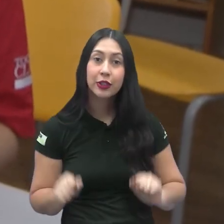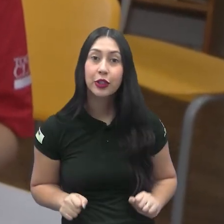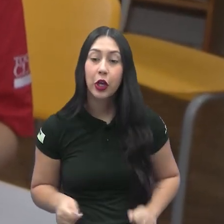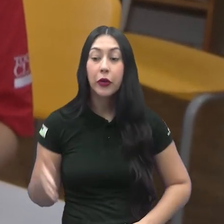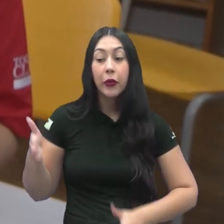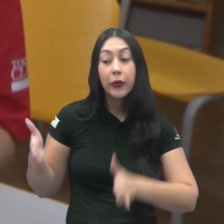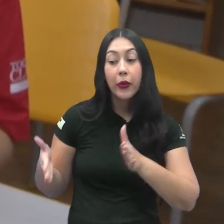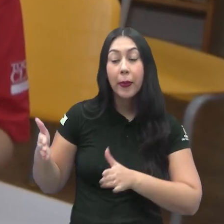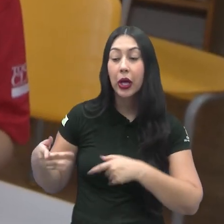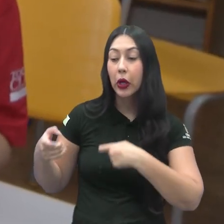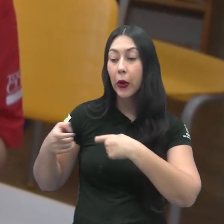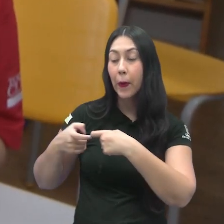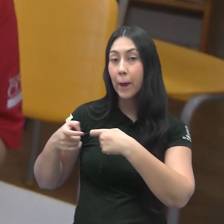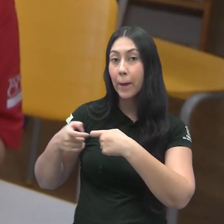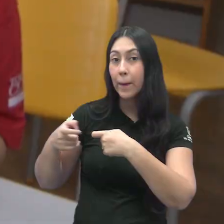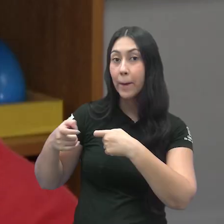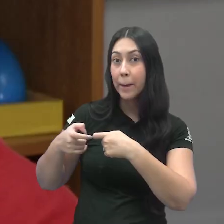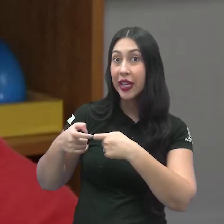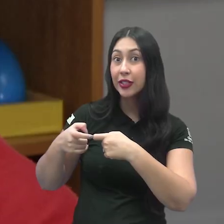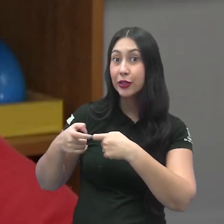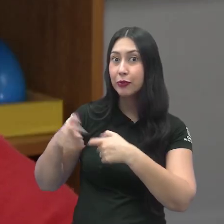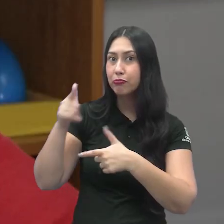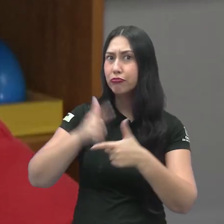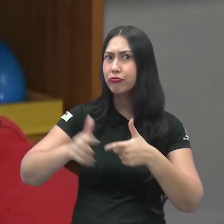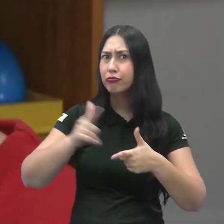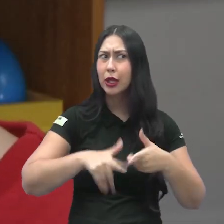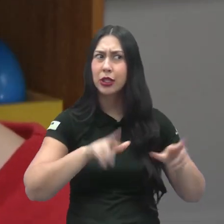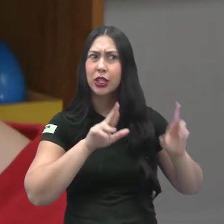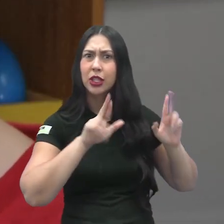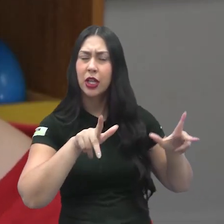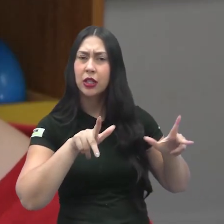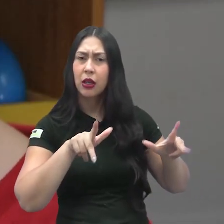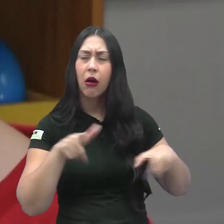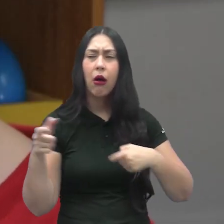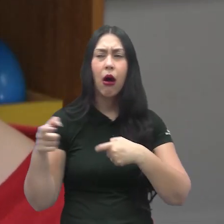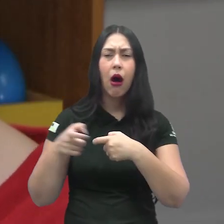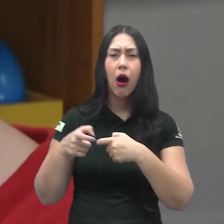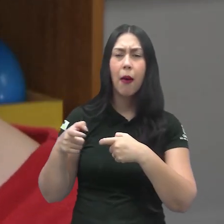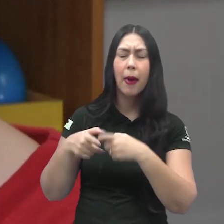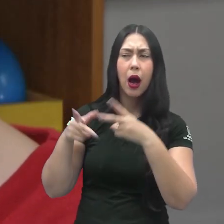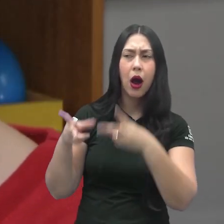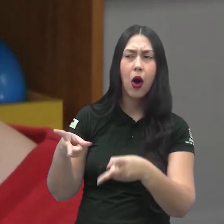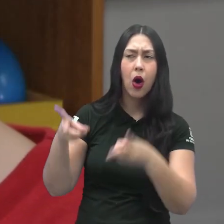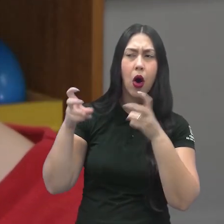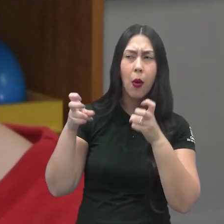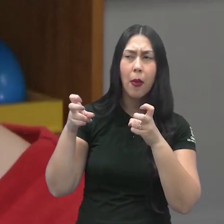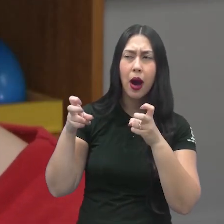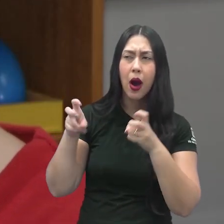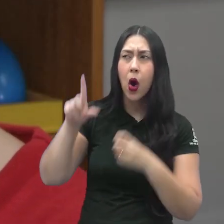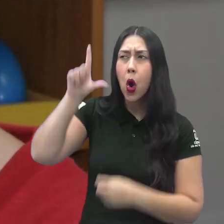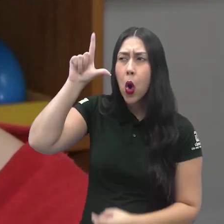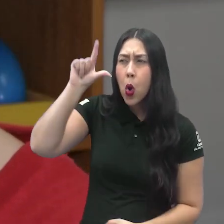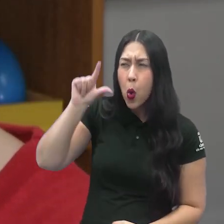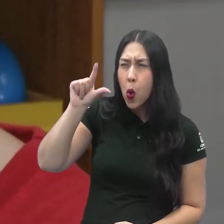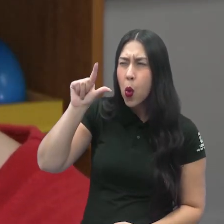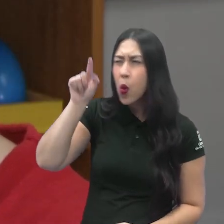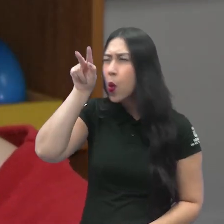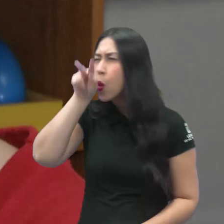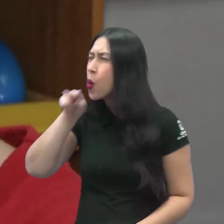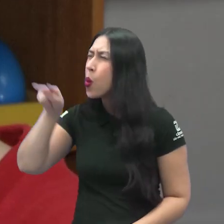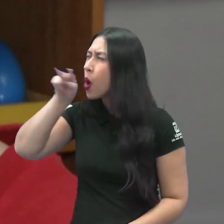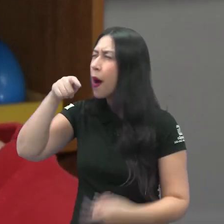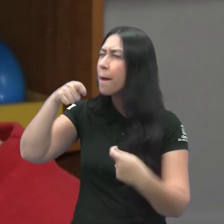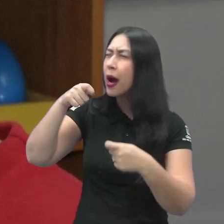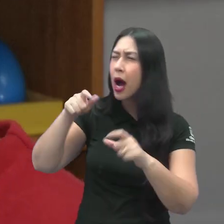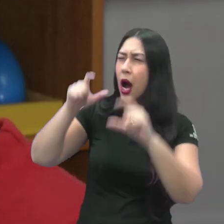de óculos de um jeito diferente. Durante uma consulta médica para um outro problema, o oftalmologista percebeu